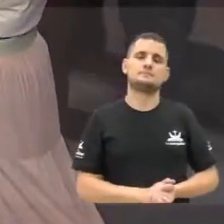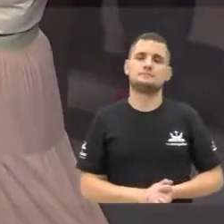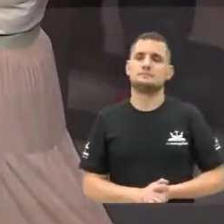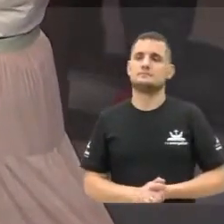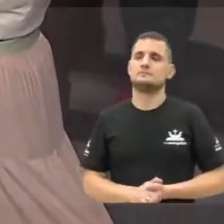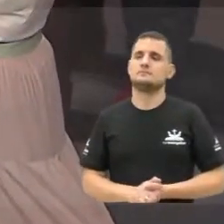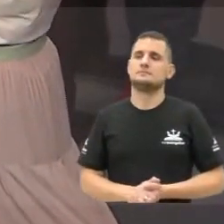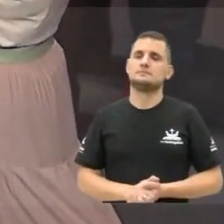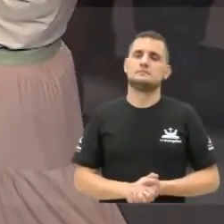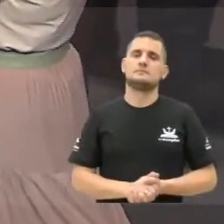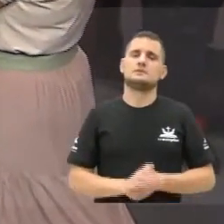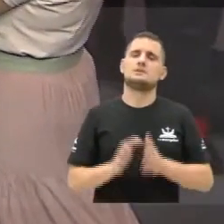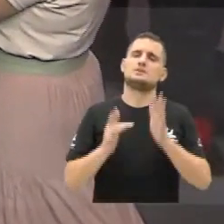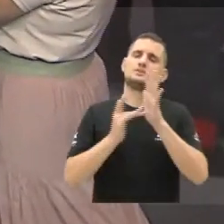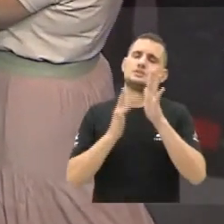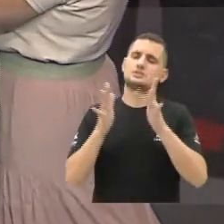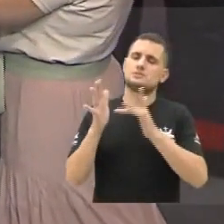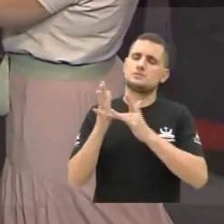Seja adorado, Jesus.